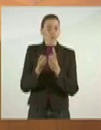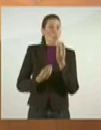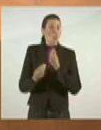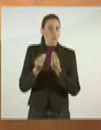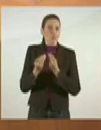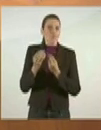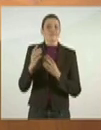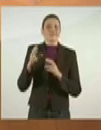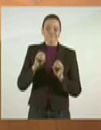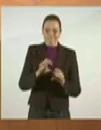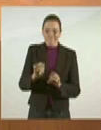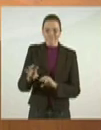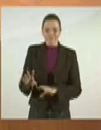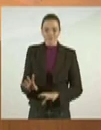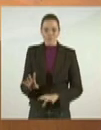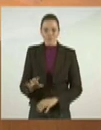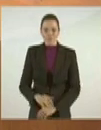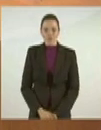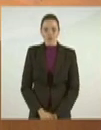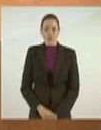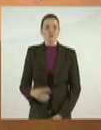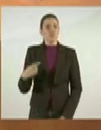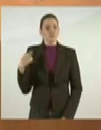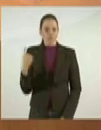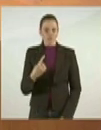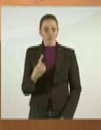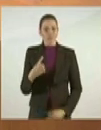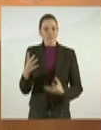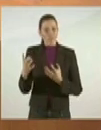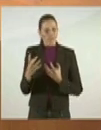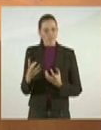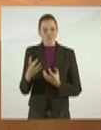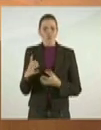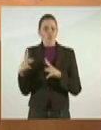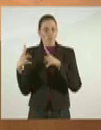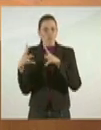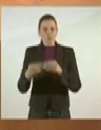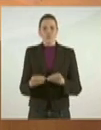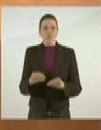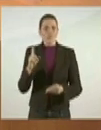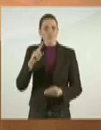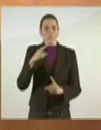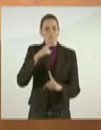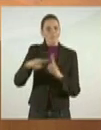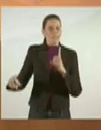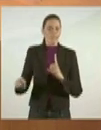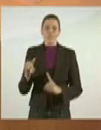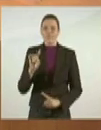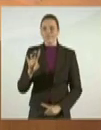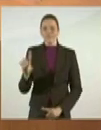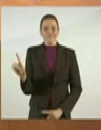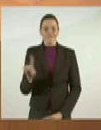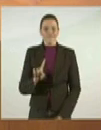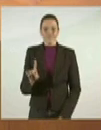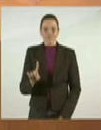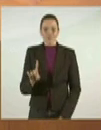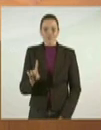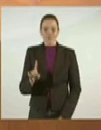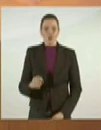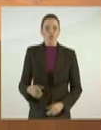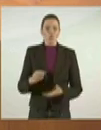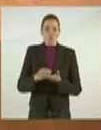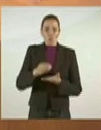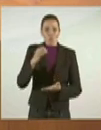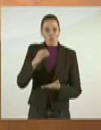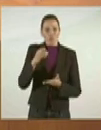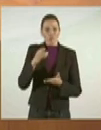titans cita a gente quer inteiro e não pela metade nós não queremos copo meio cheio